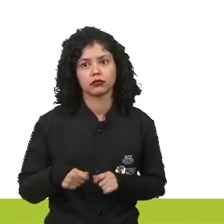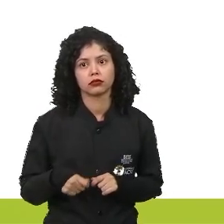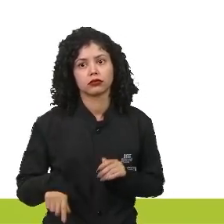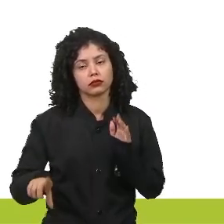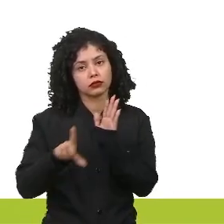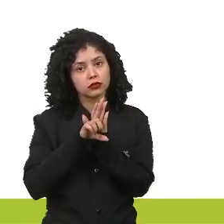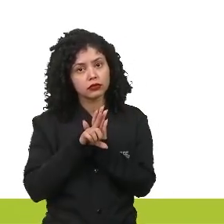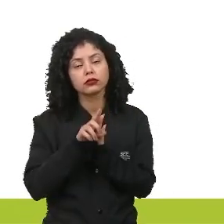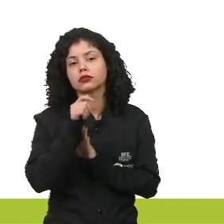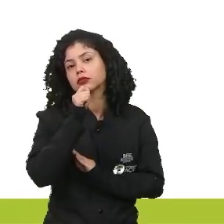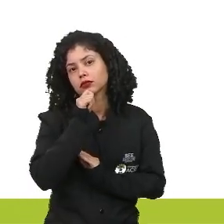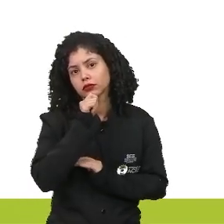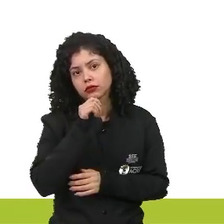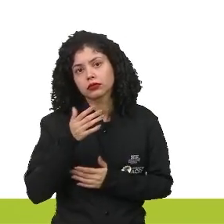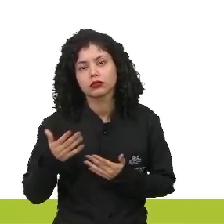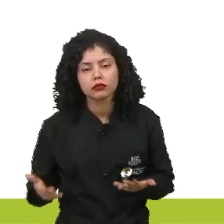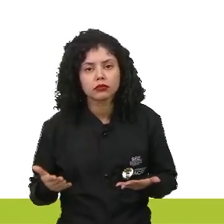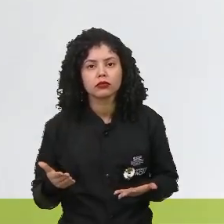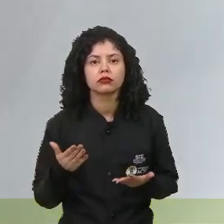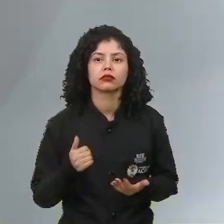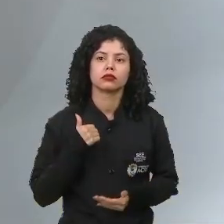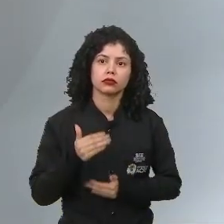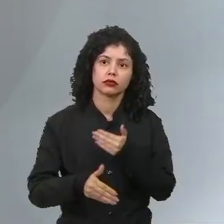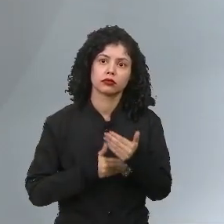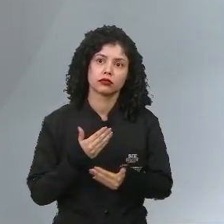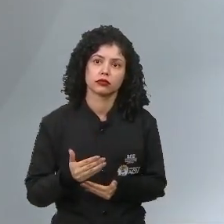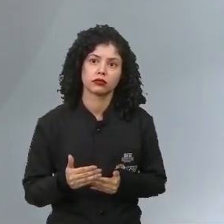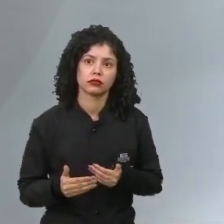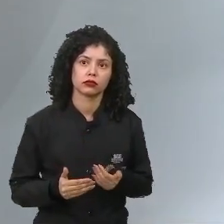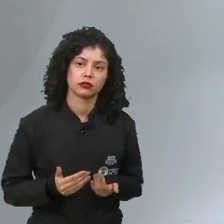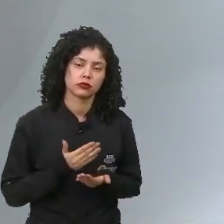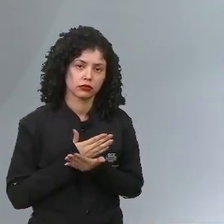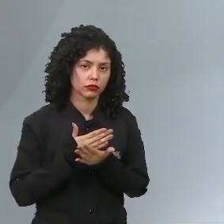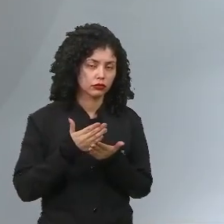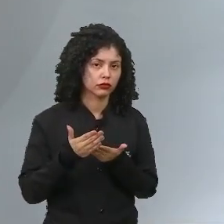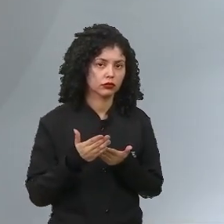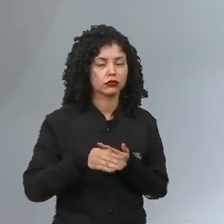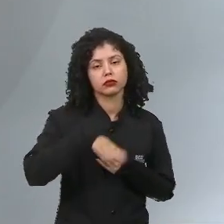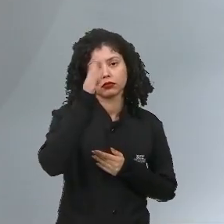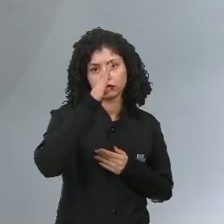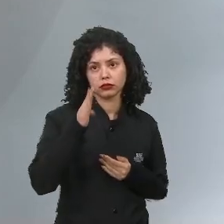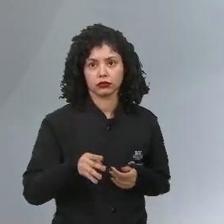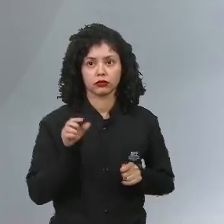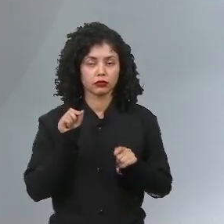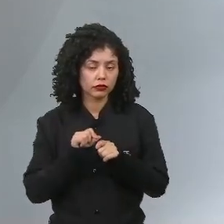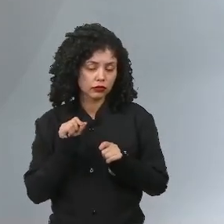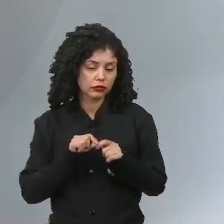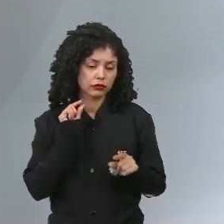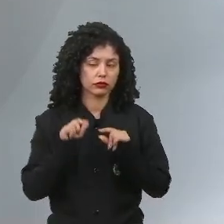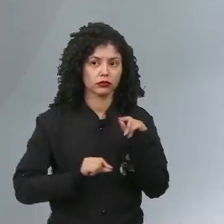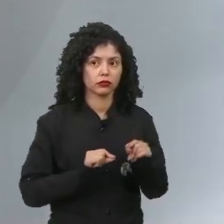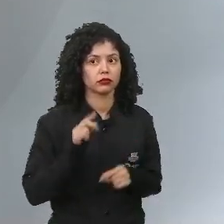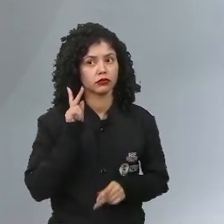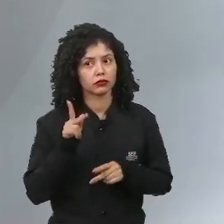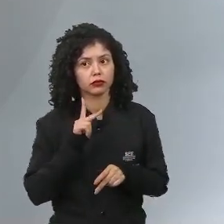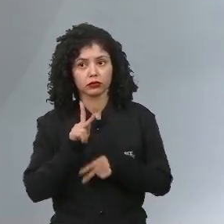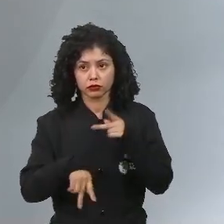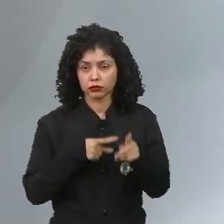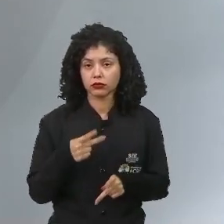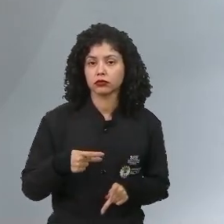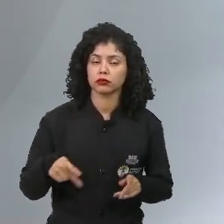legitimação. Então, para legitimar esse processo de início da República no Brasil e fazer com que o povo